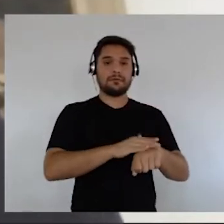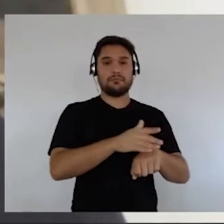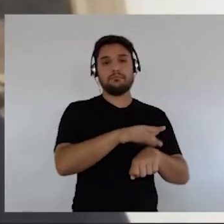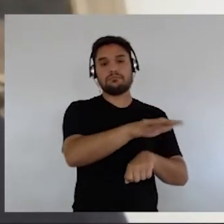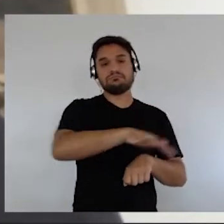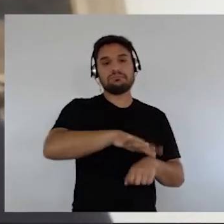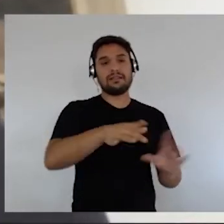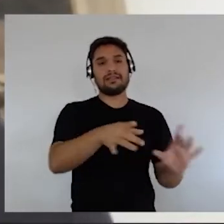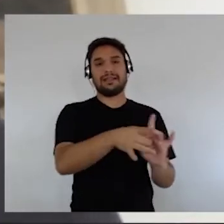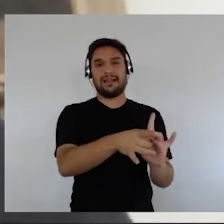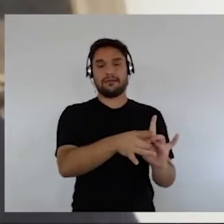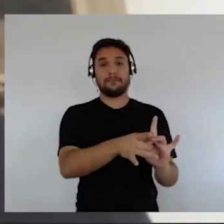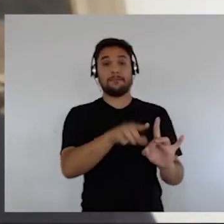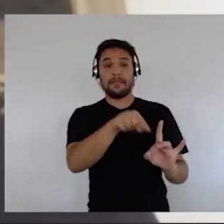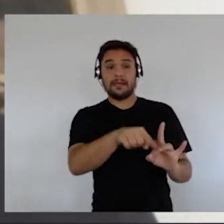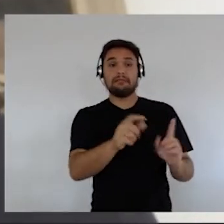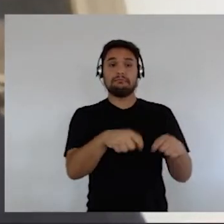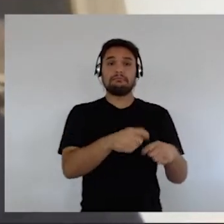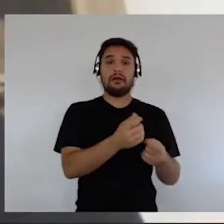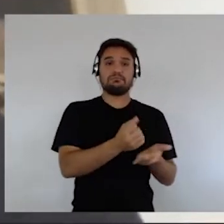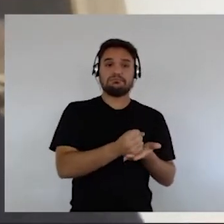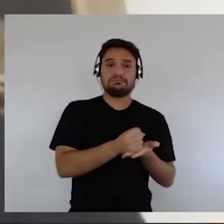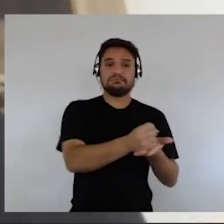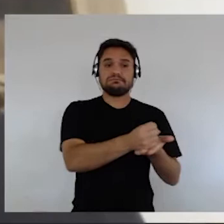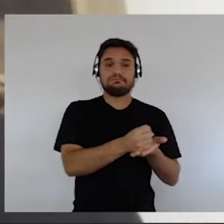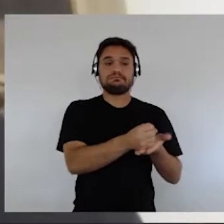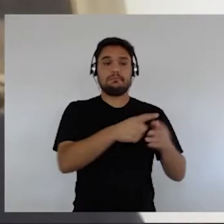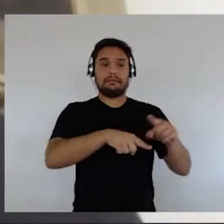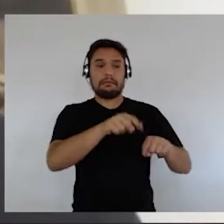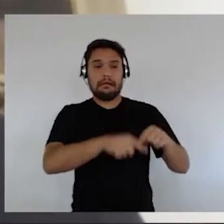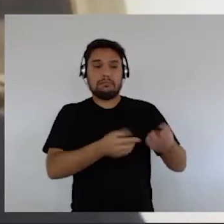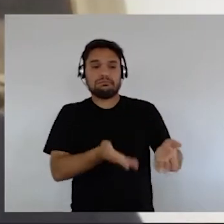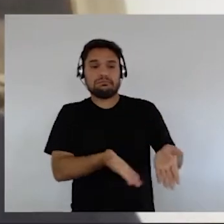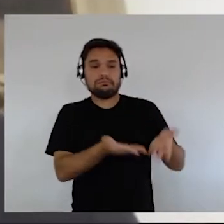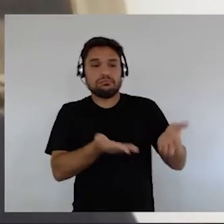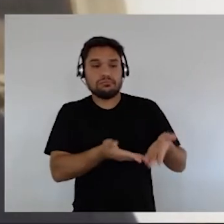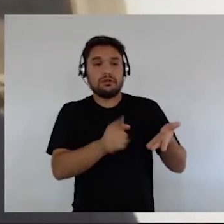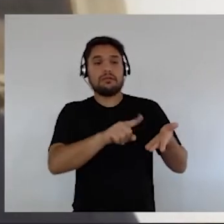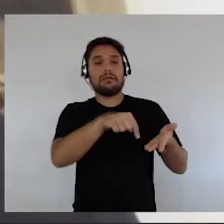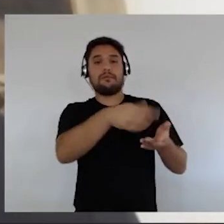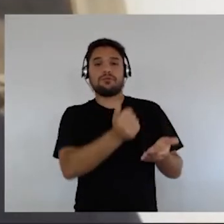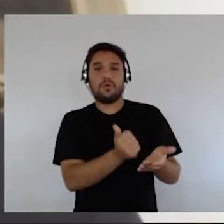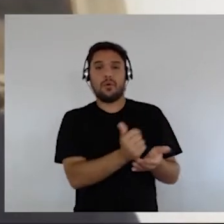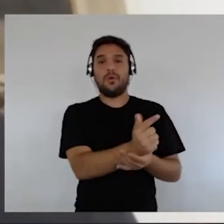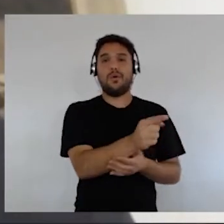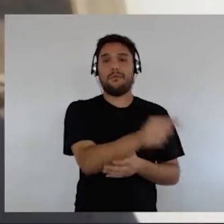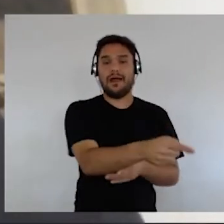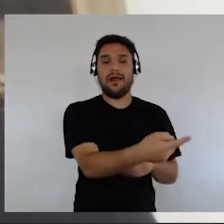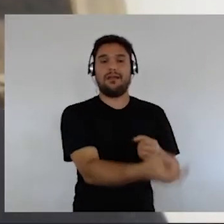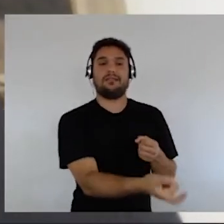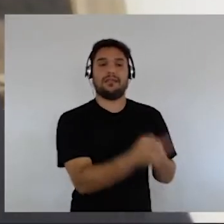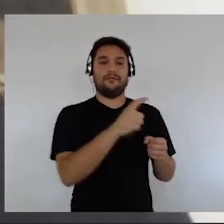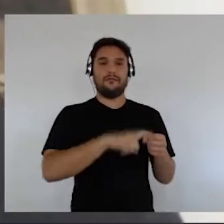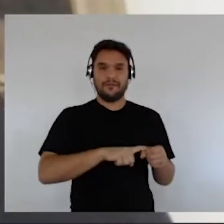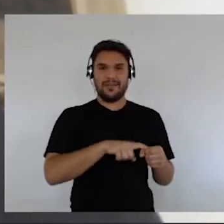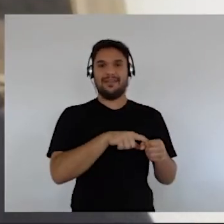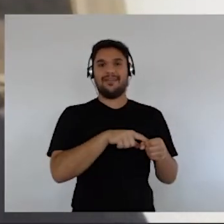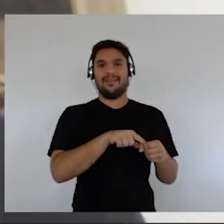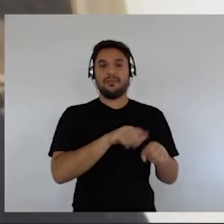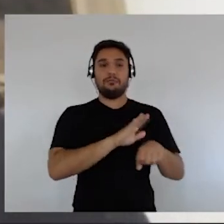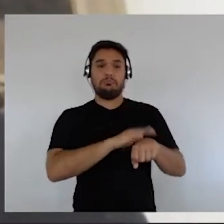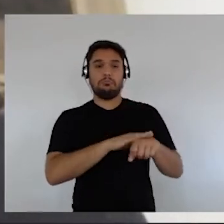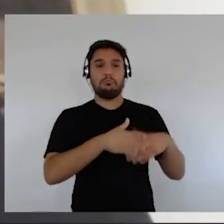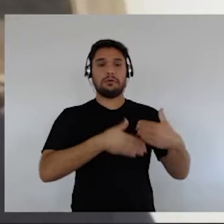chamados integrados, fornecendo-lhes diversos insumos para depois recomprar ou reaver tais produtos em uma